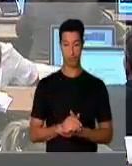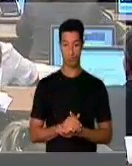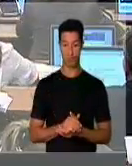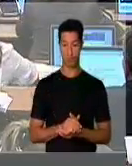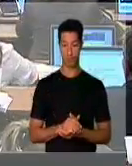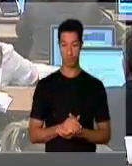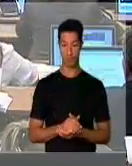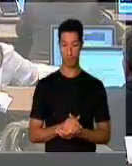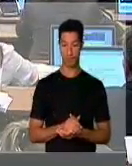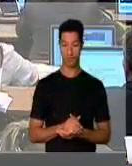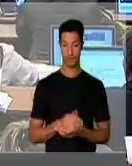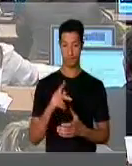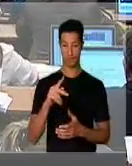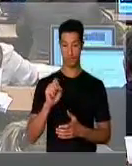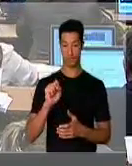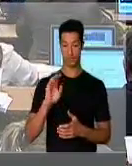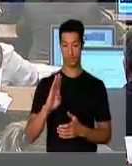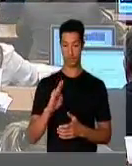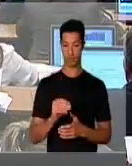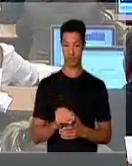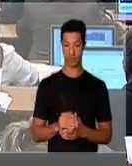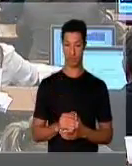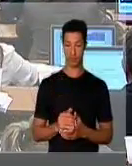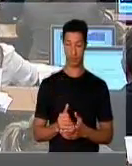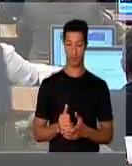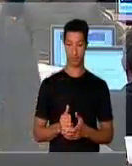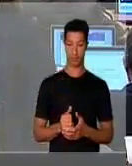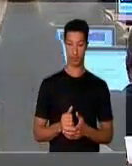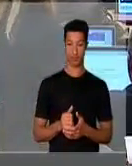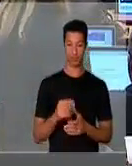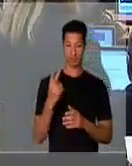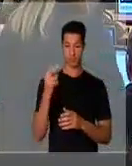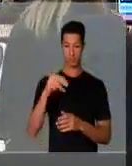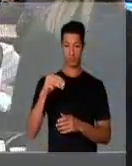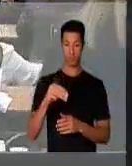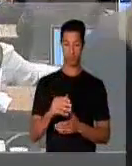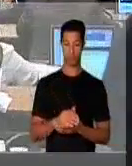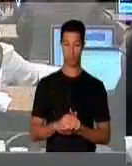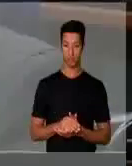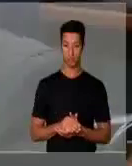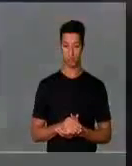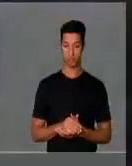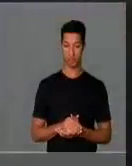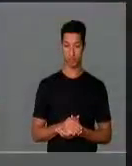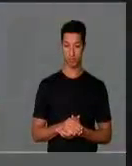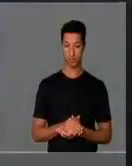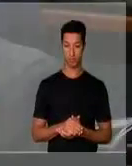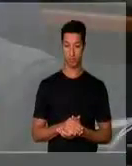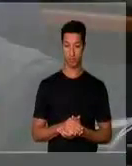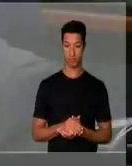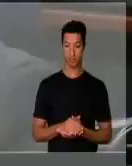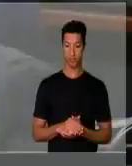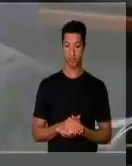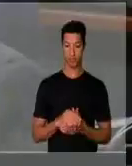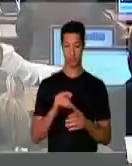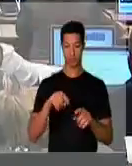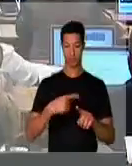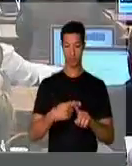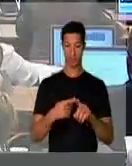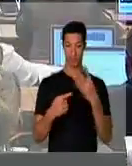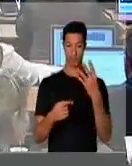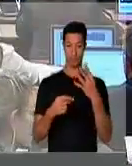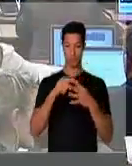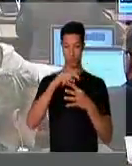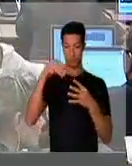Três. PSB, foram ficaram três reservados minutos. 2 minutos para o senhor. Não, 3 minutos. Então foram o senhor três. Soma com mais um.